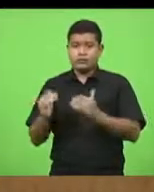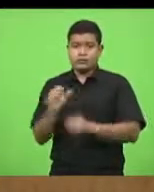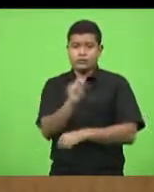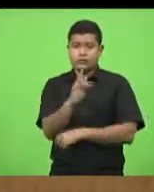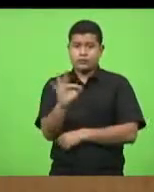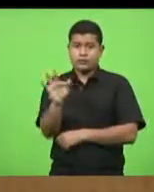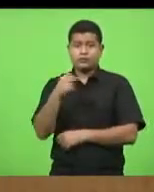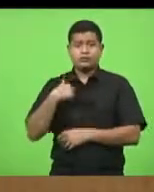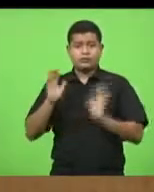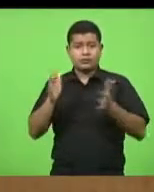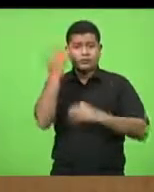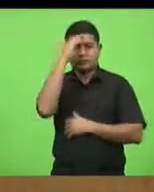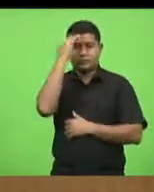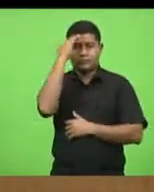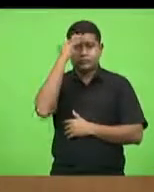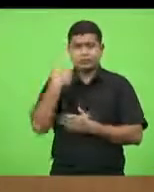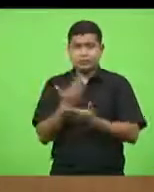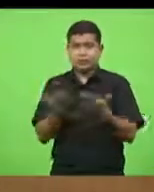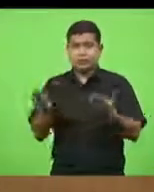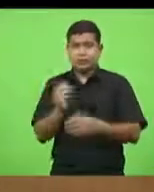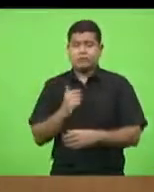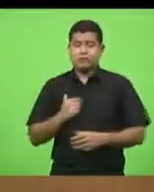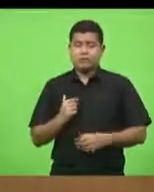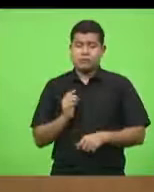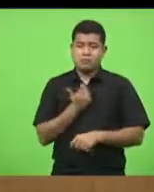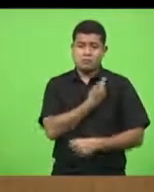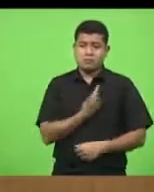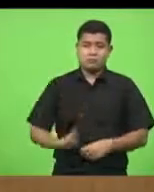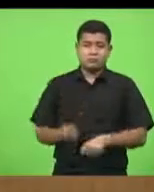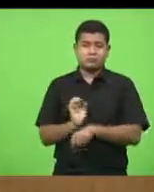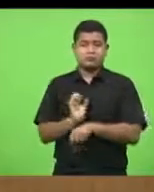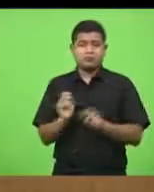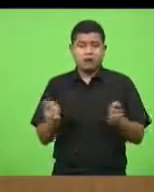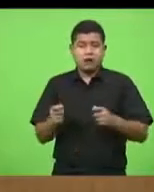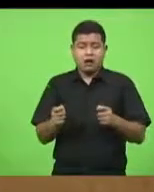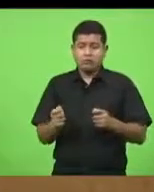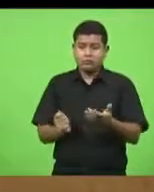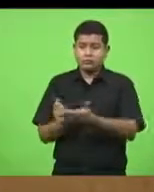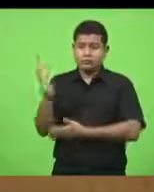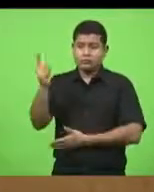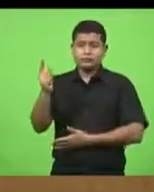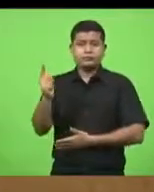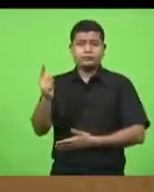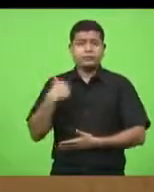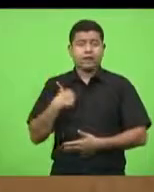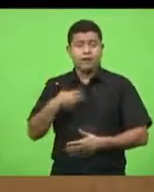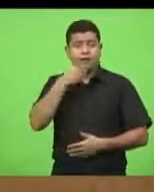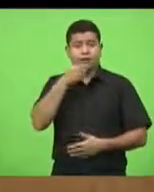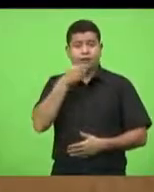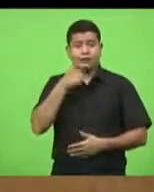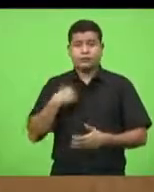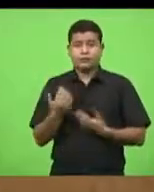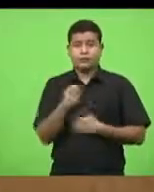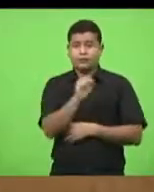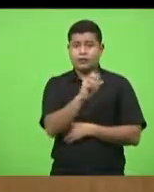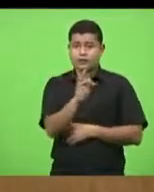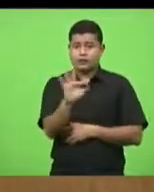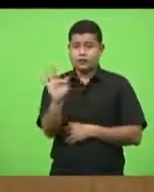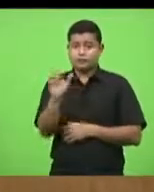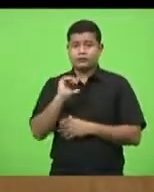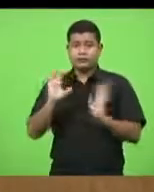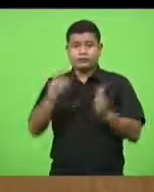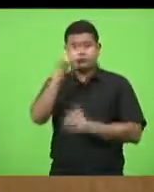poderiam, se quisesse, adquirir vacinas, se tivesse disponível também, obviamente. O Supremo Tribunal Federal também já decidiu